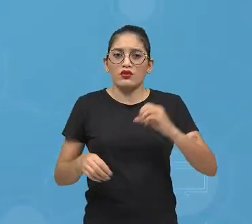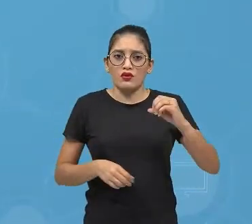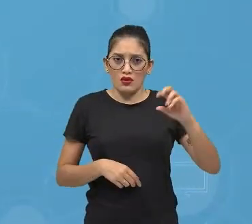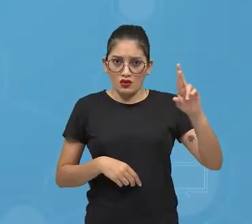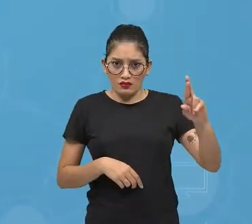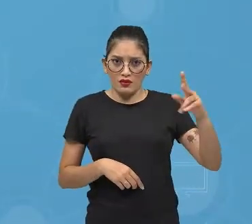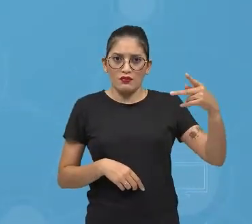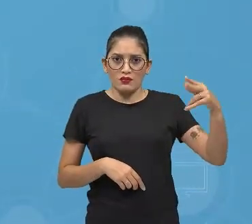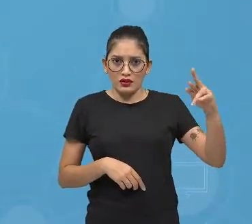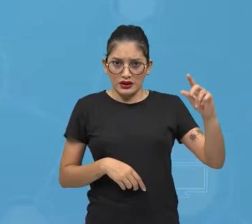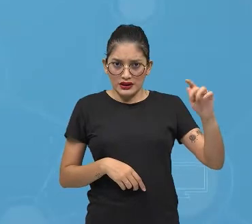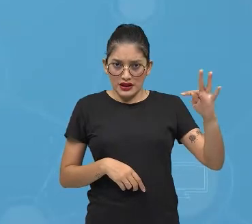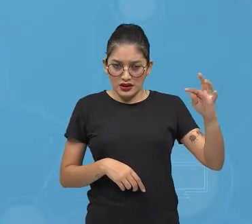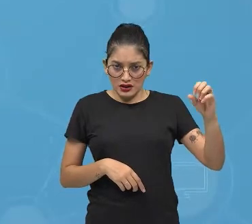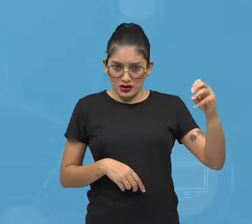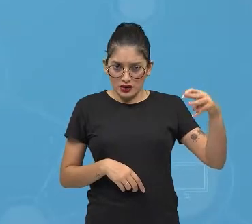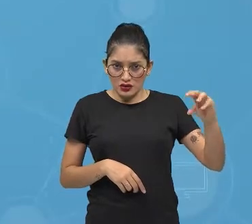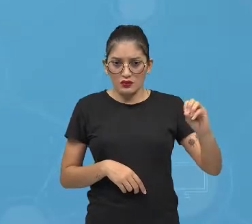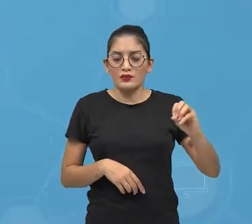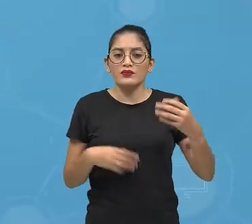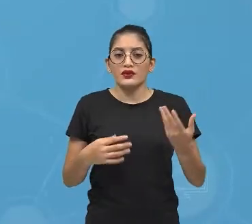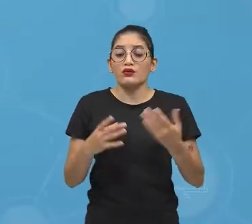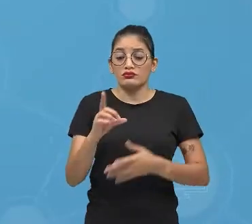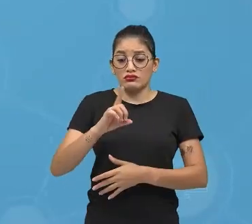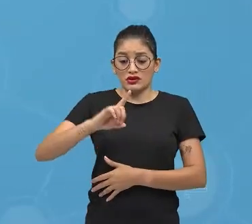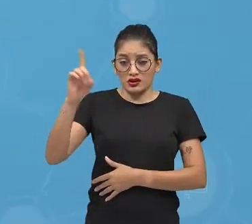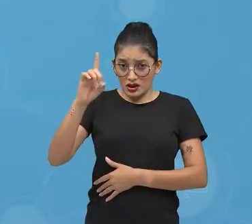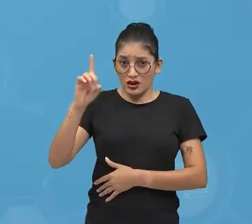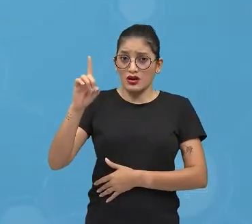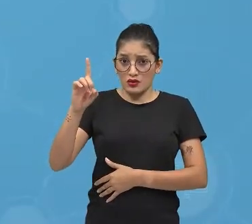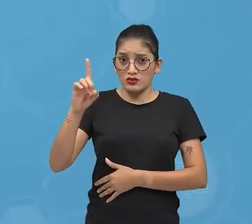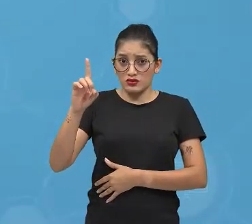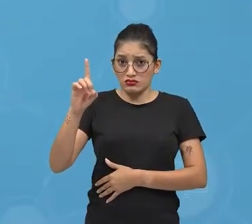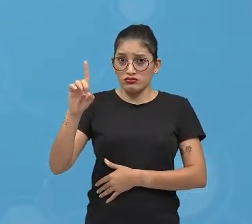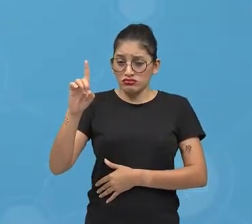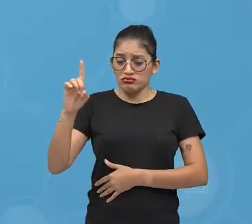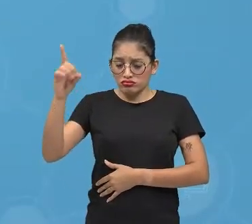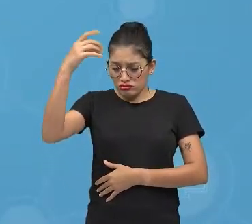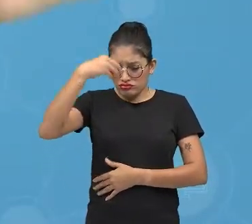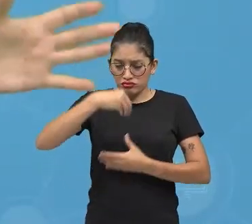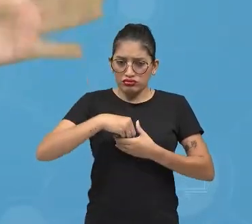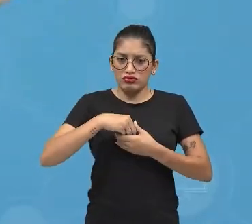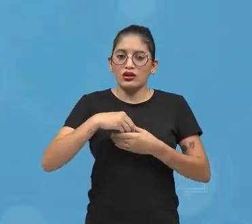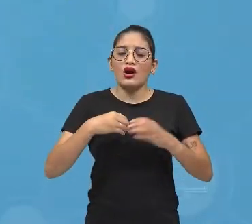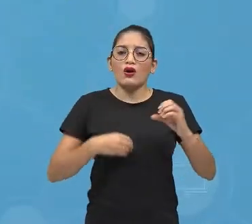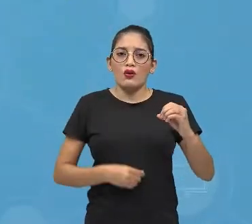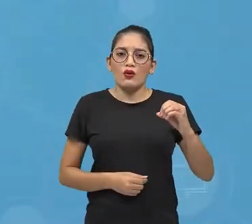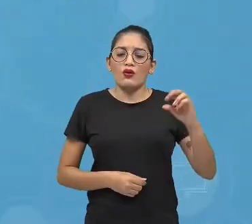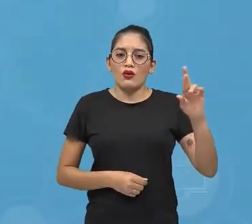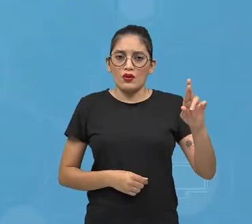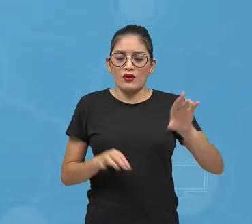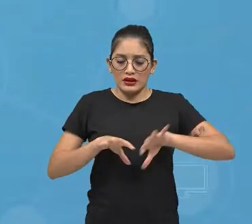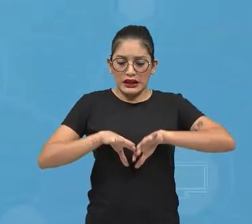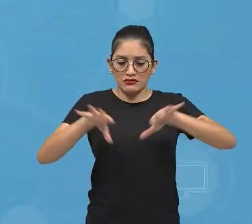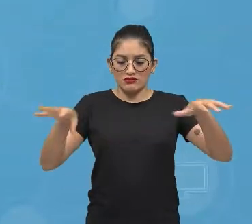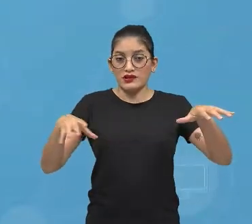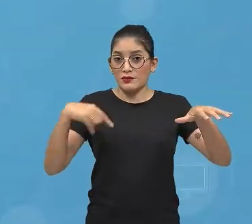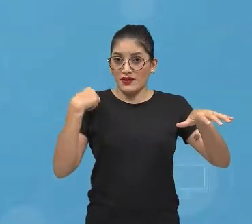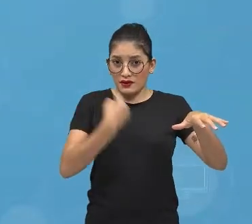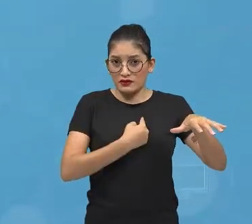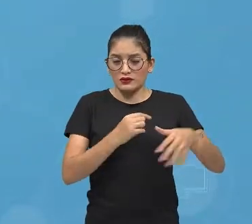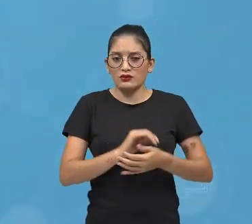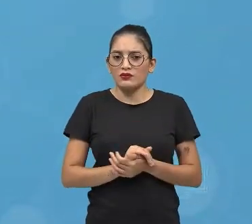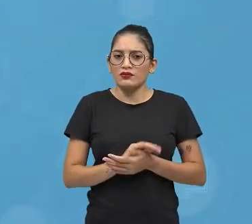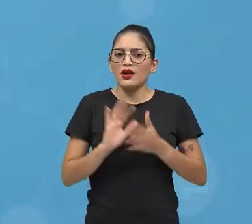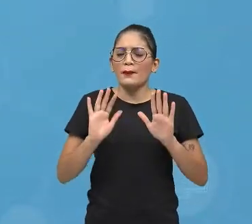Deus. Para o Oriente, Deus está na pessoa, para o Ocidente ele está separado de nós. E a